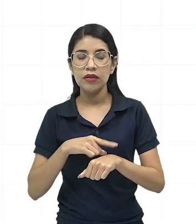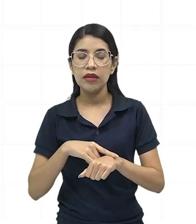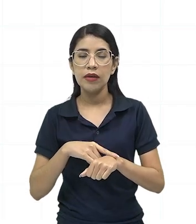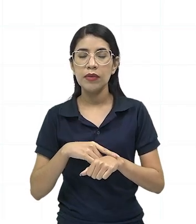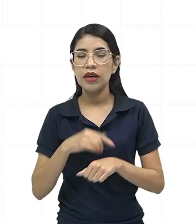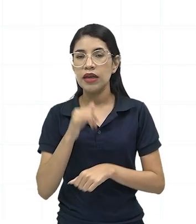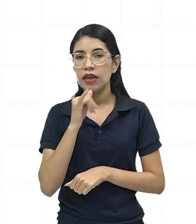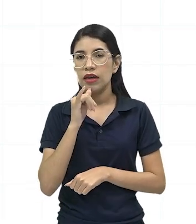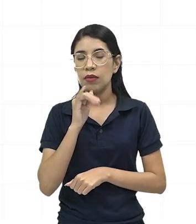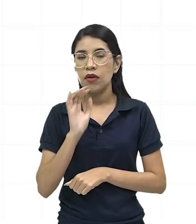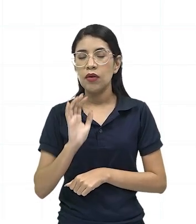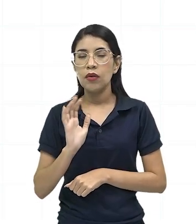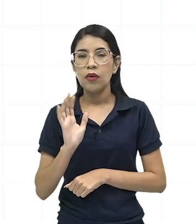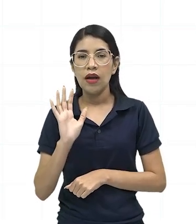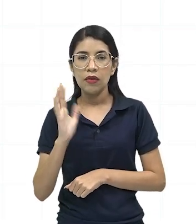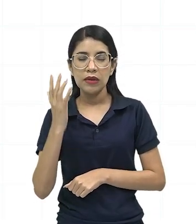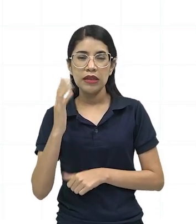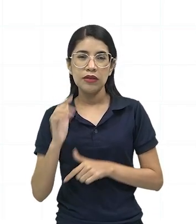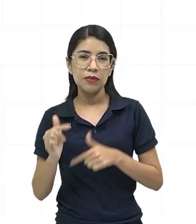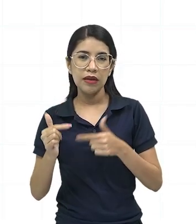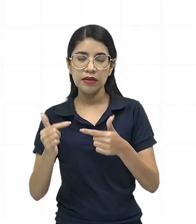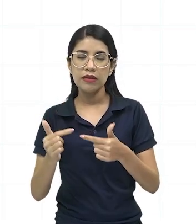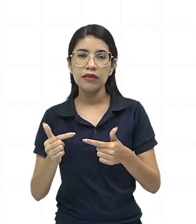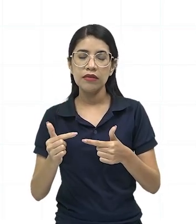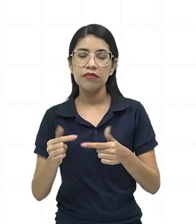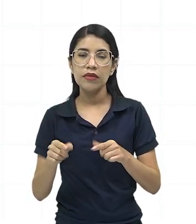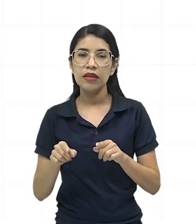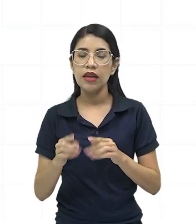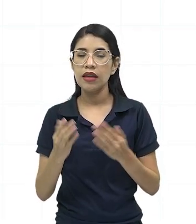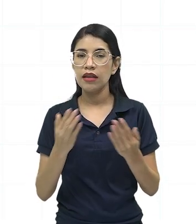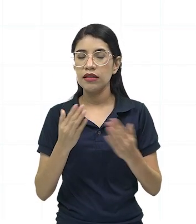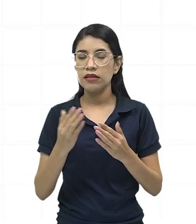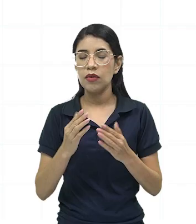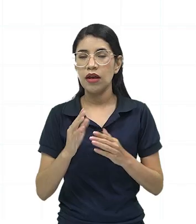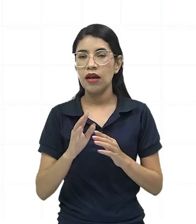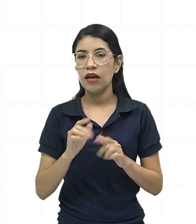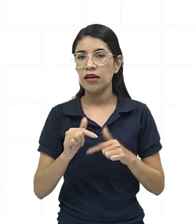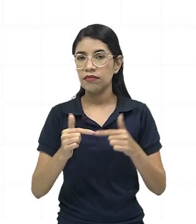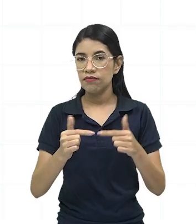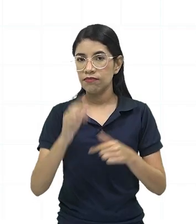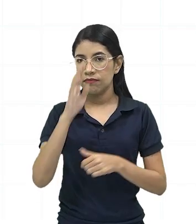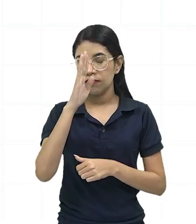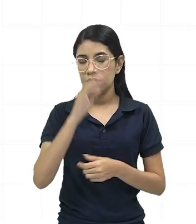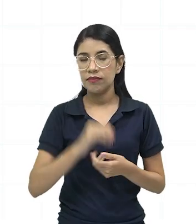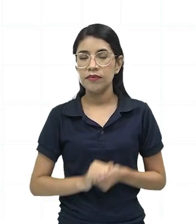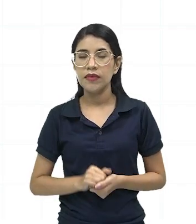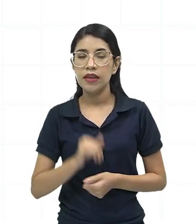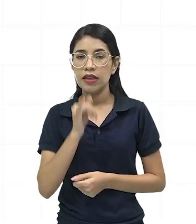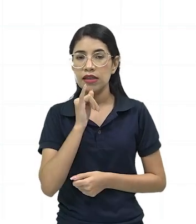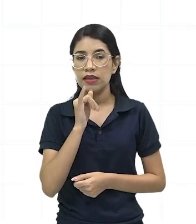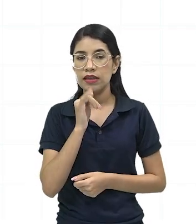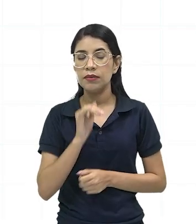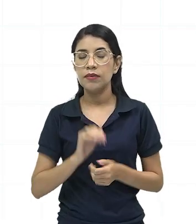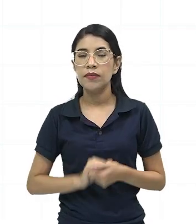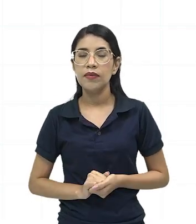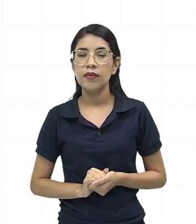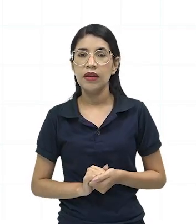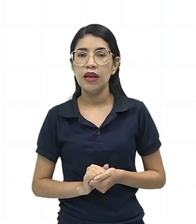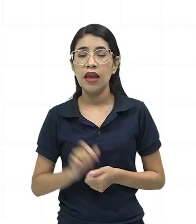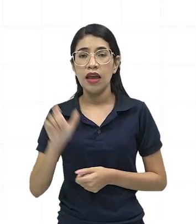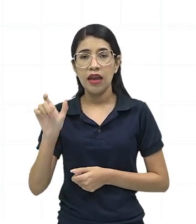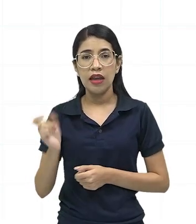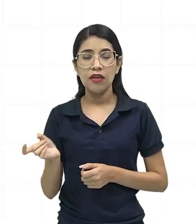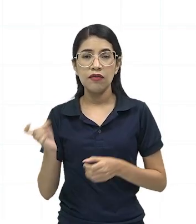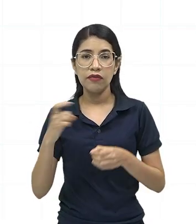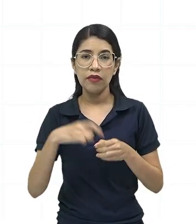uma ação ocorre em relação à ação principal. Então, ele voltará para casa, é a minha primeira informação.